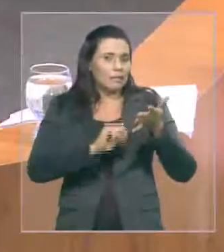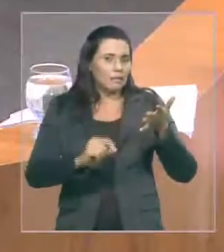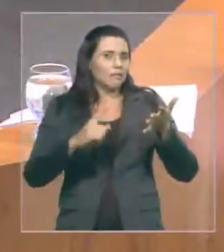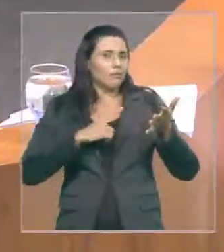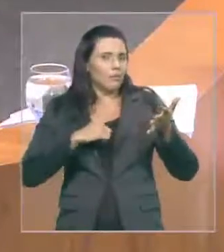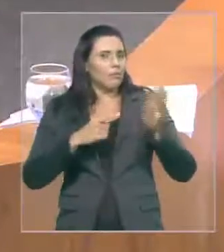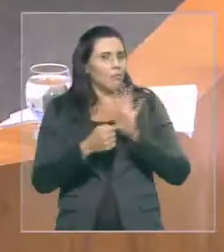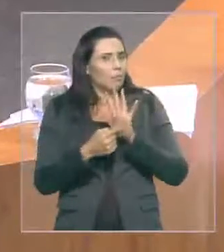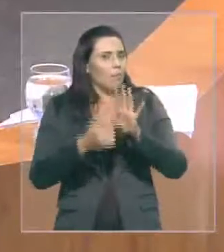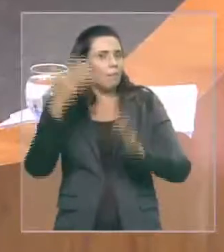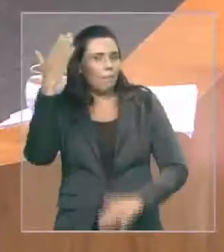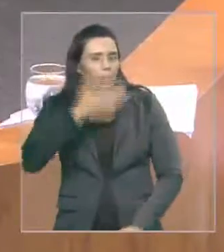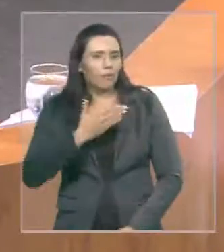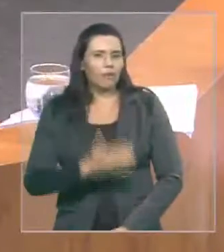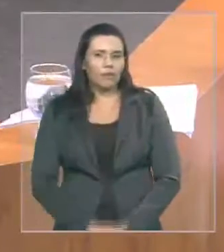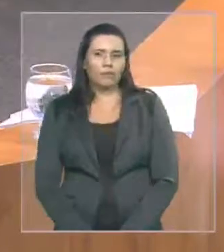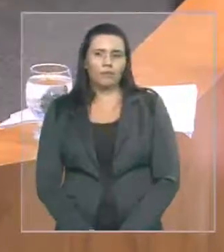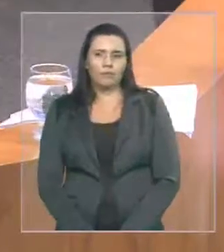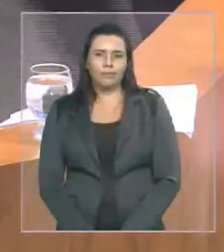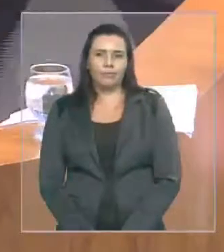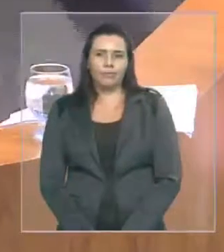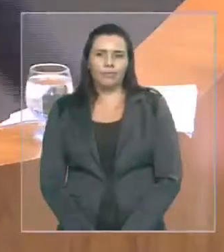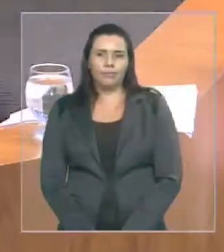para a eternidade.